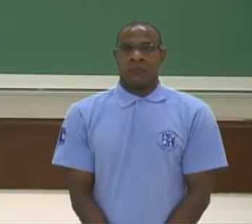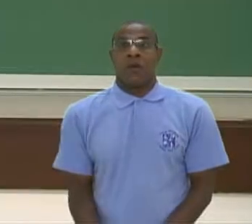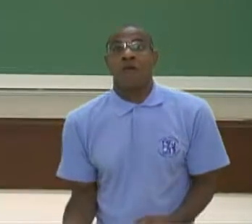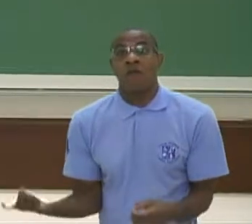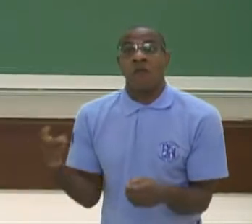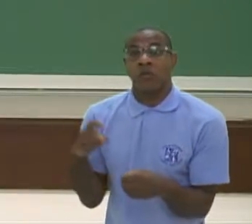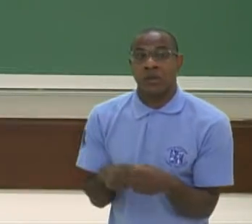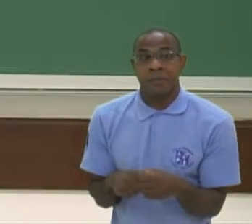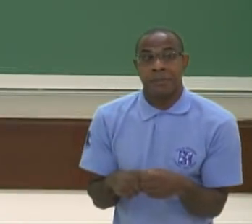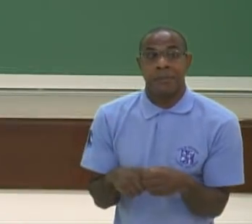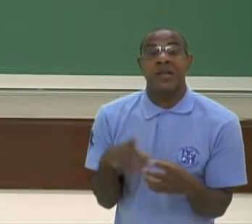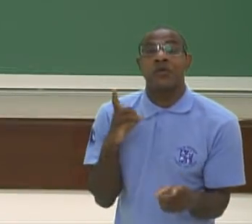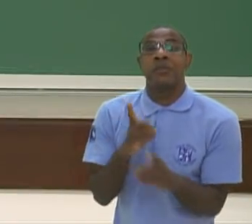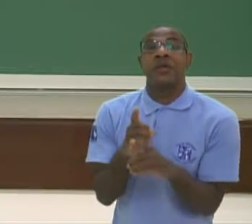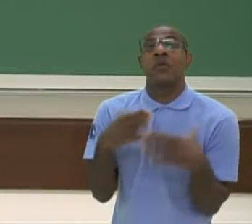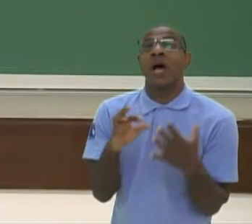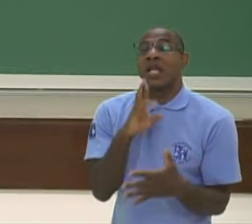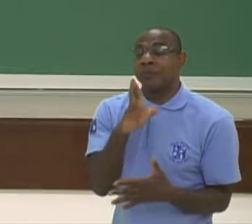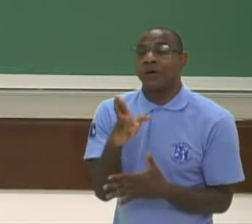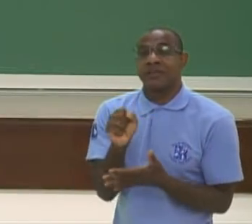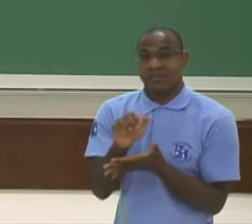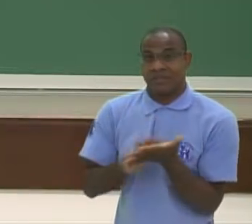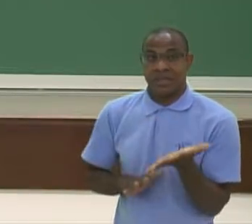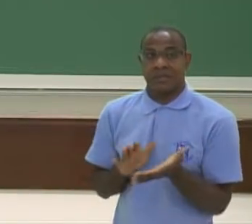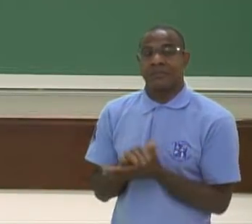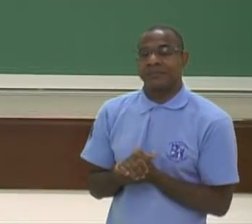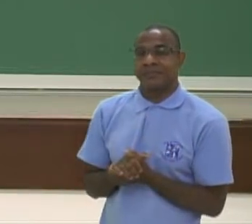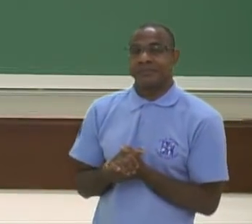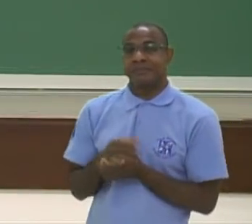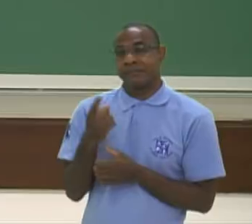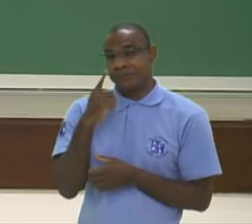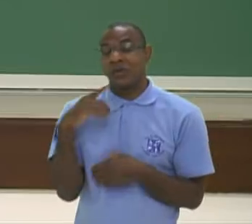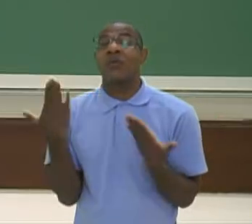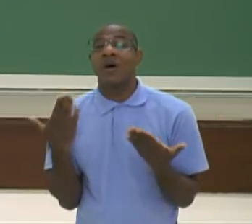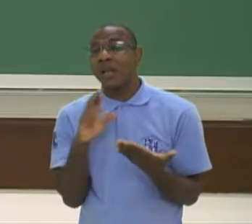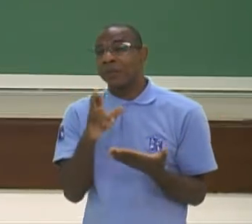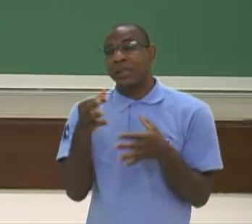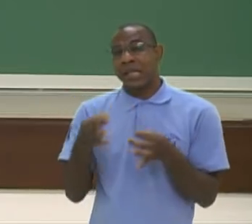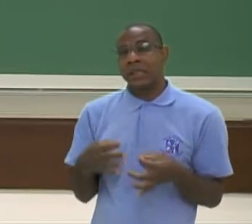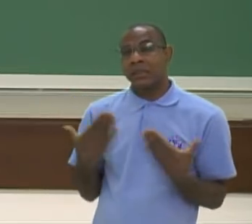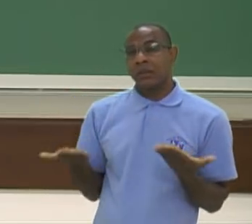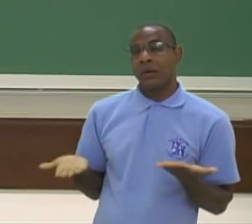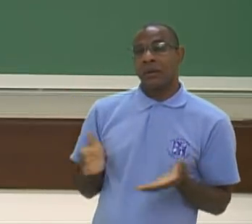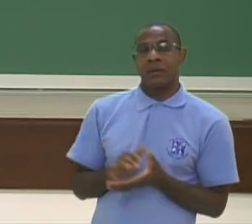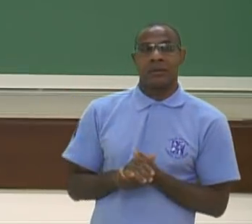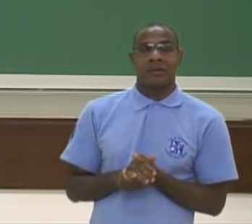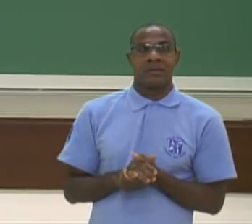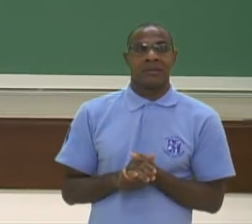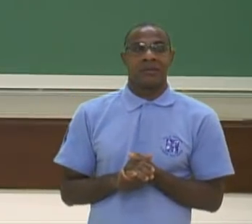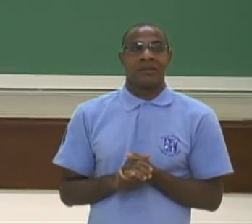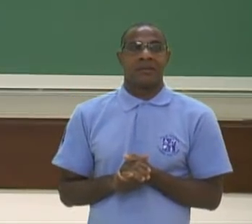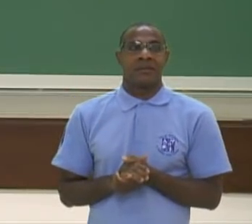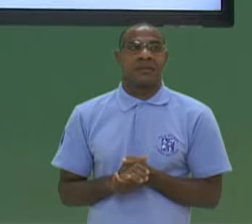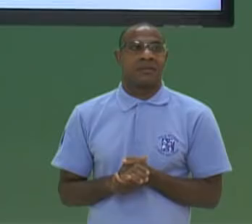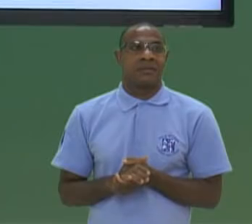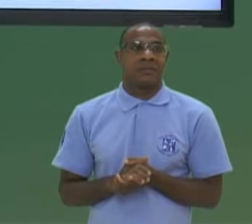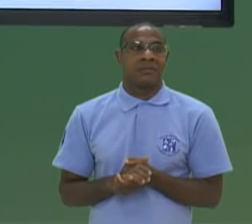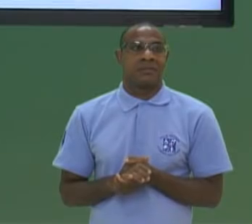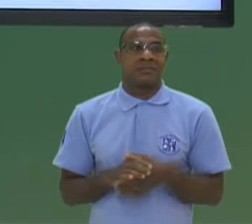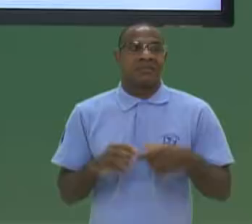Voltei para descobrir qual é a resposta desse exercício. E aí, qual é a resposta certa? Carpelos?